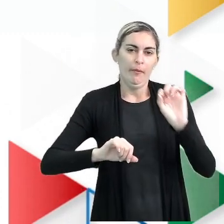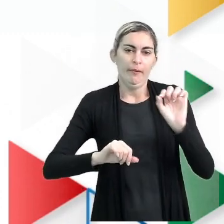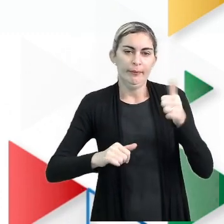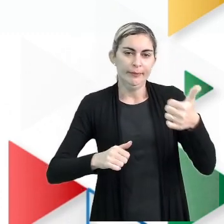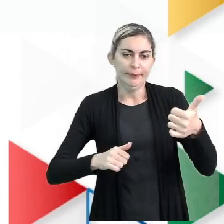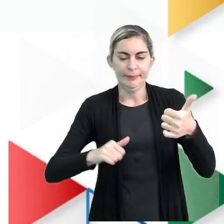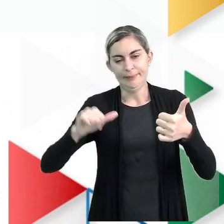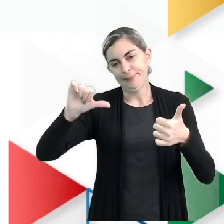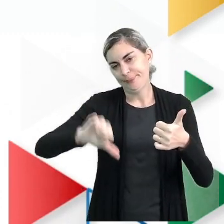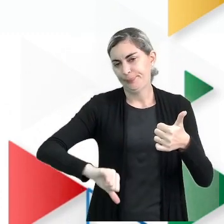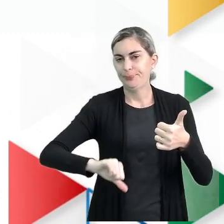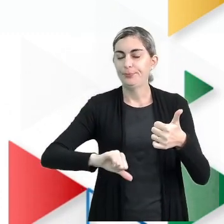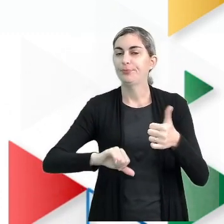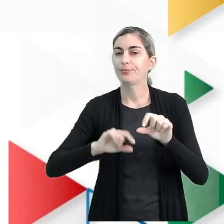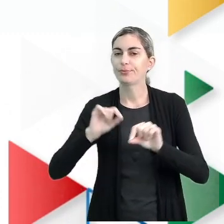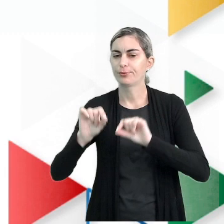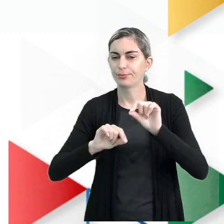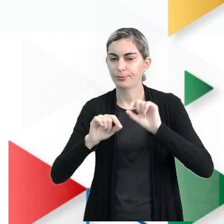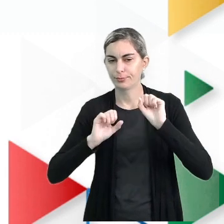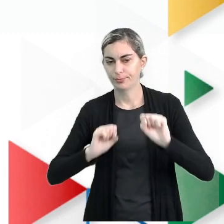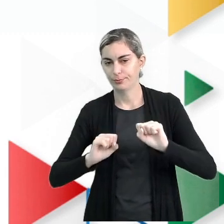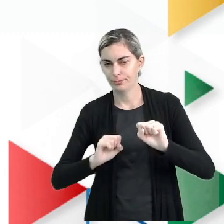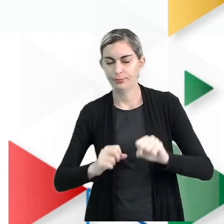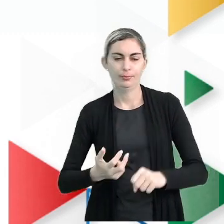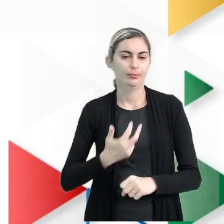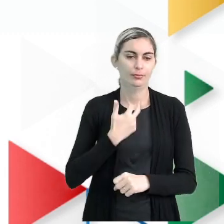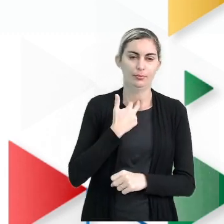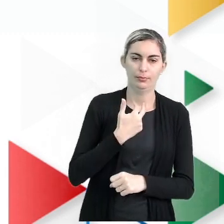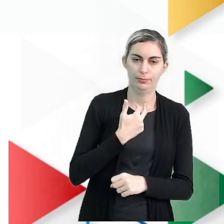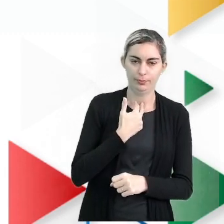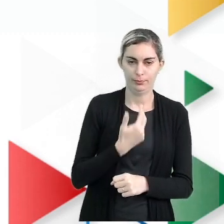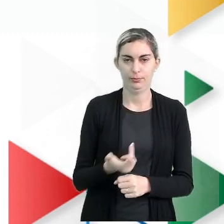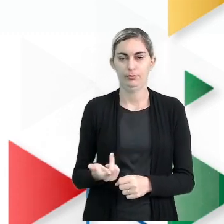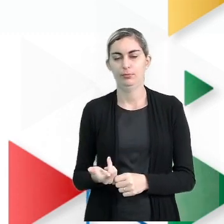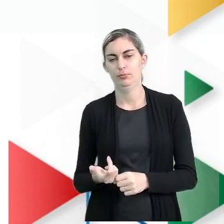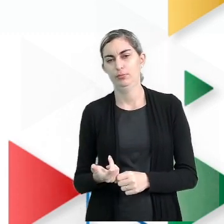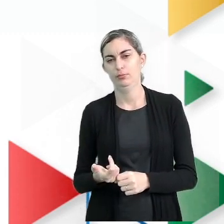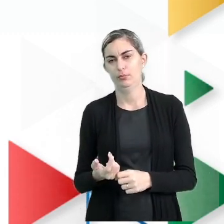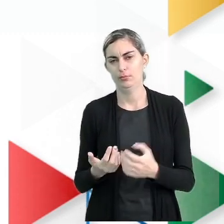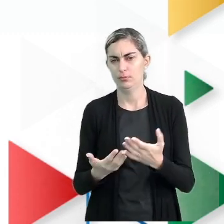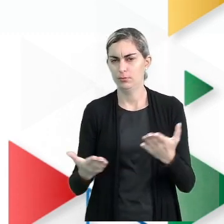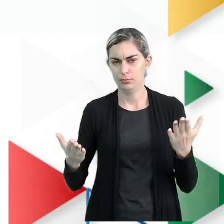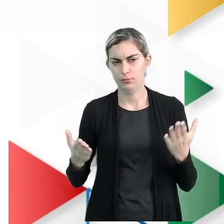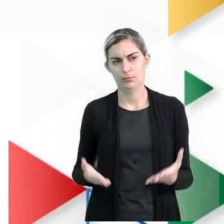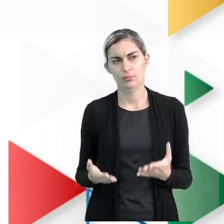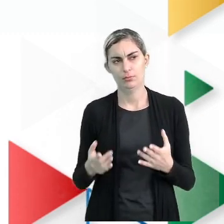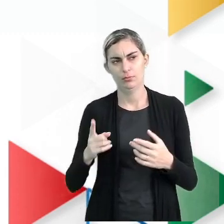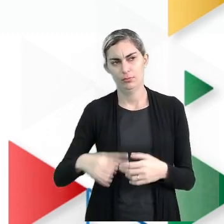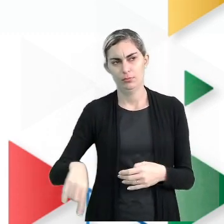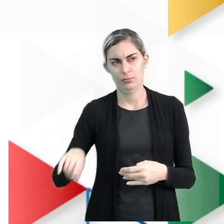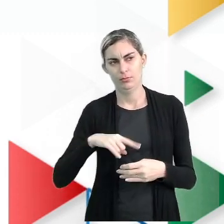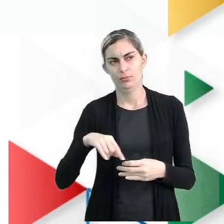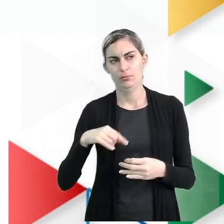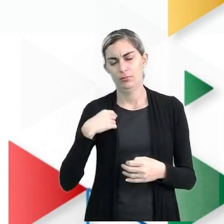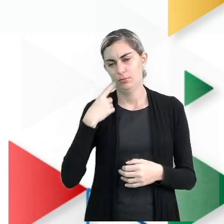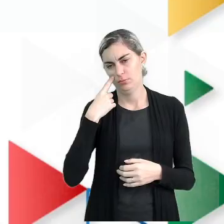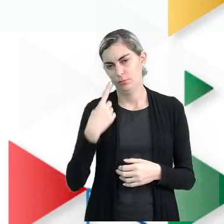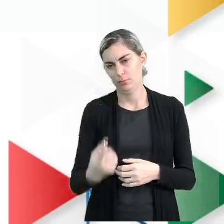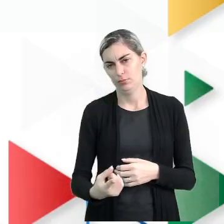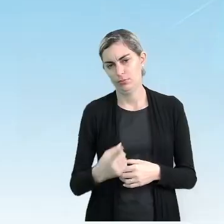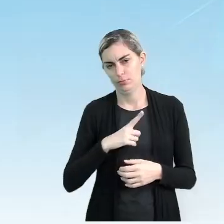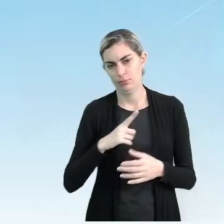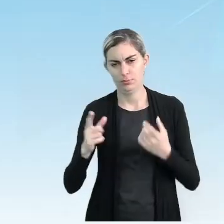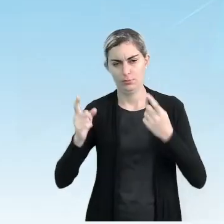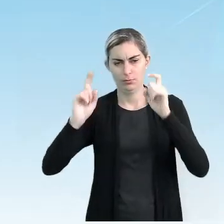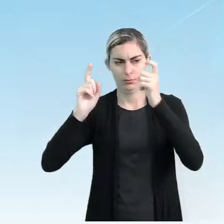do que é mal, o que pode e o que não pode ser feito, professor. E é justamente aquilo que nós estamos aqui nesse